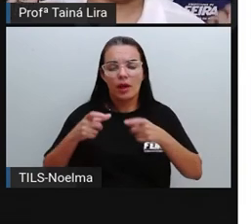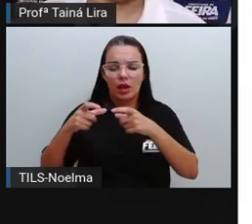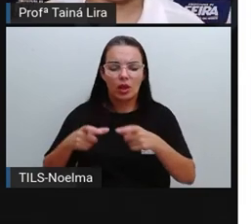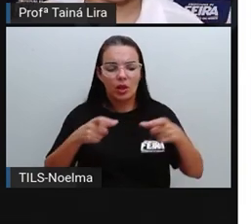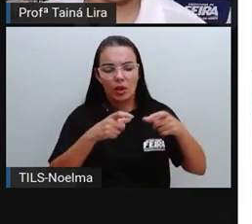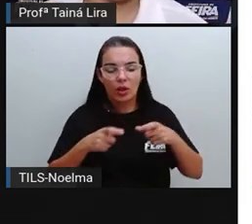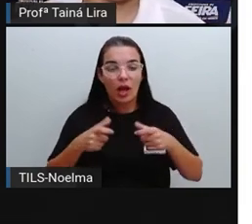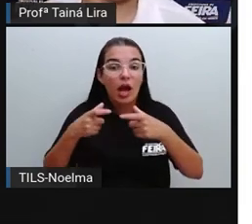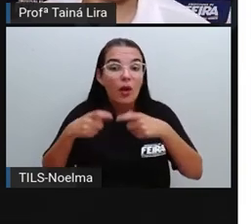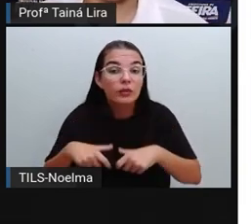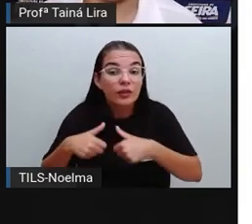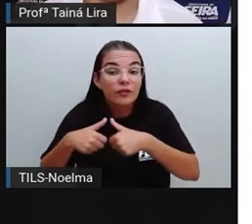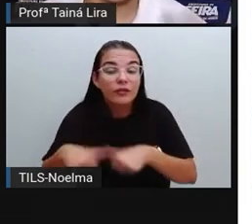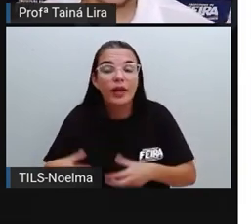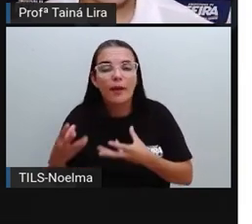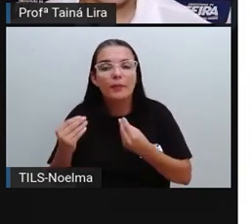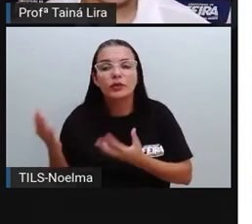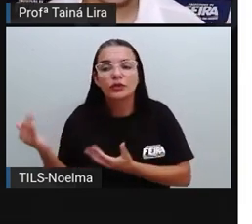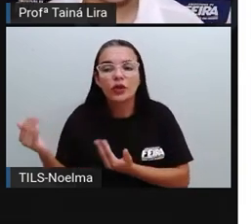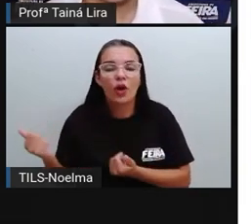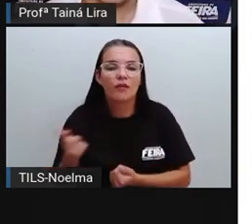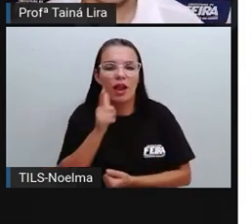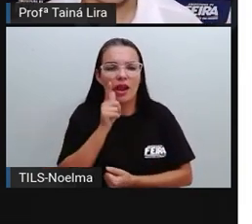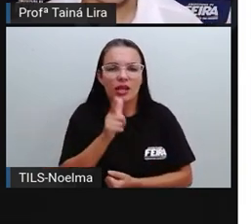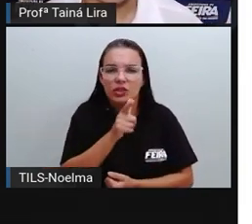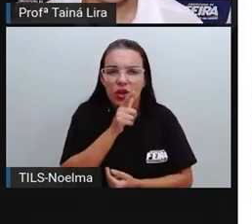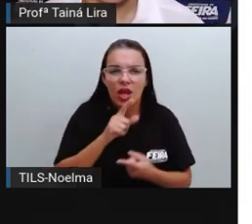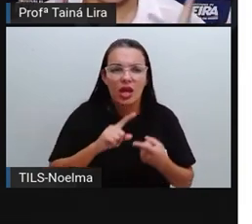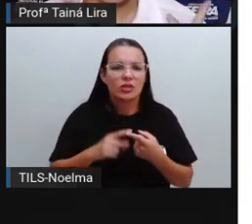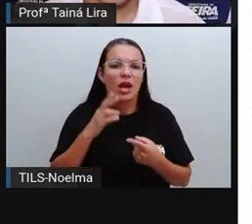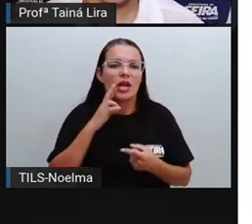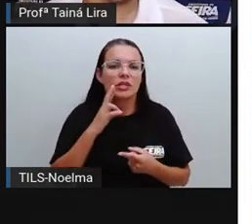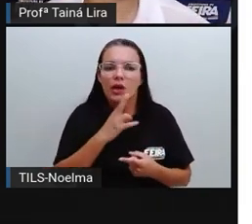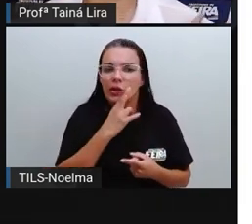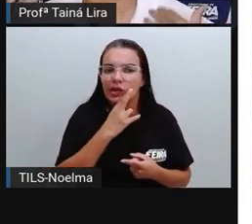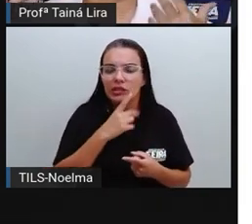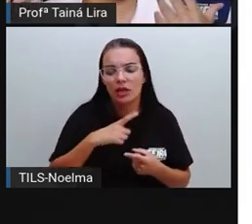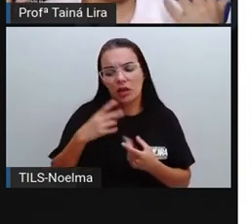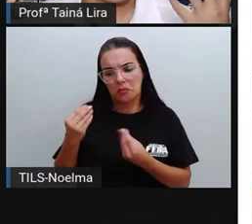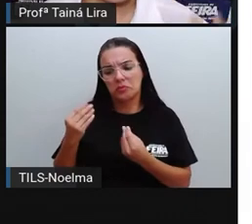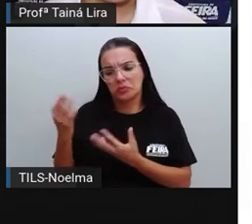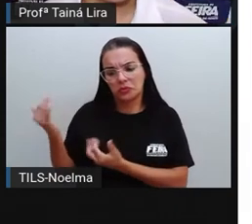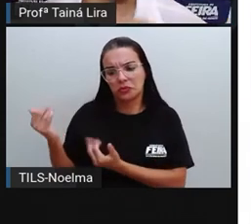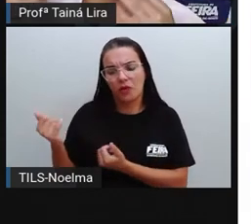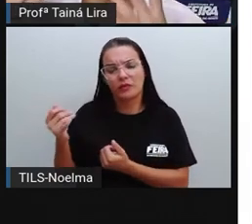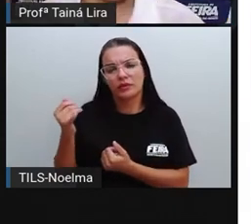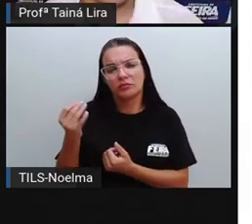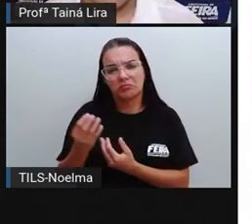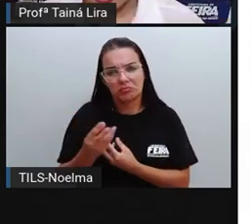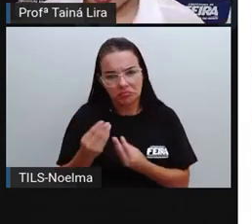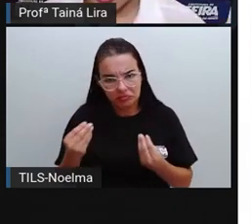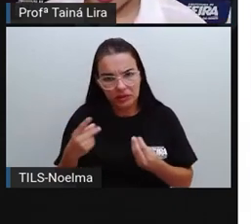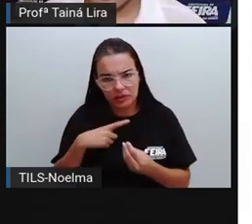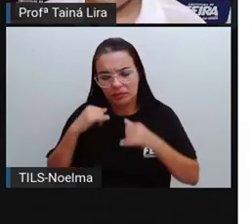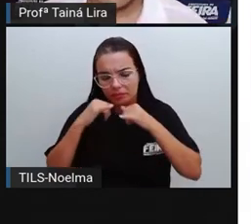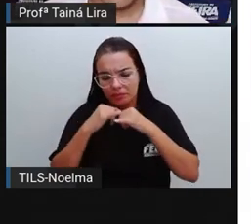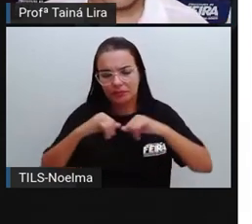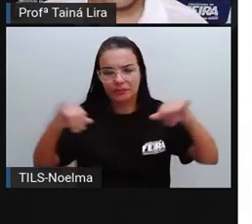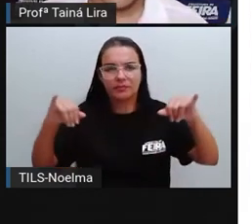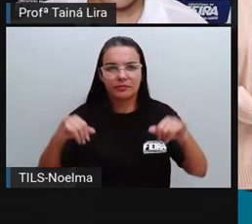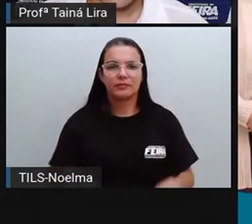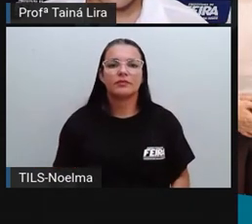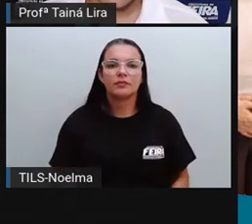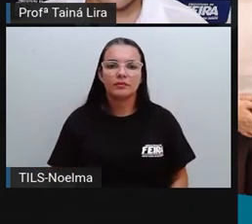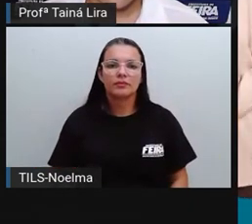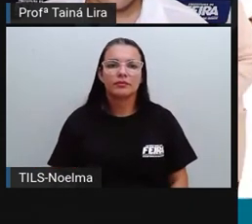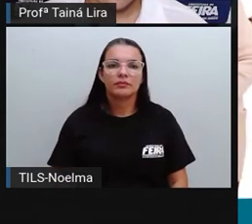locais onde os jovens frequentam, em lanchonetes, tá bom? Onde sabemos que tem um número grande de pessoas jovens, tá?